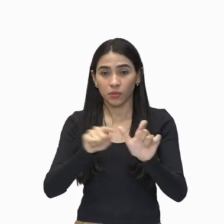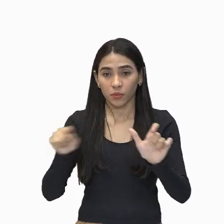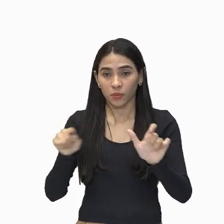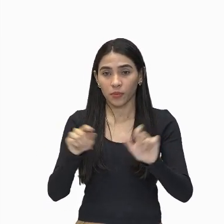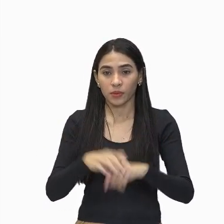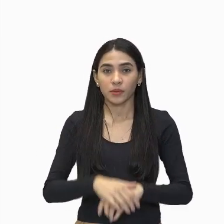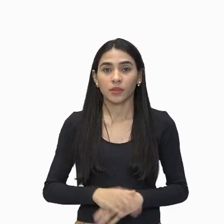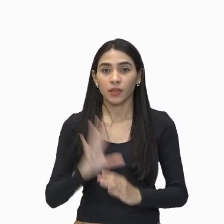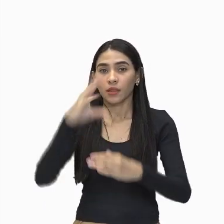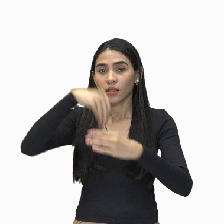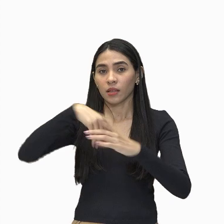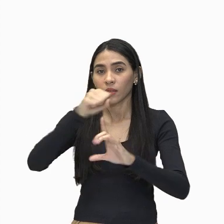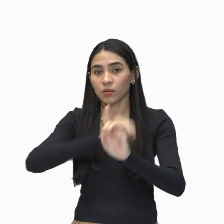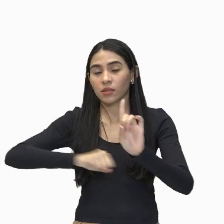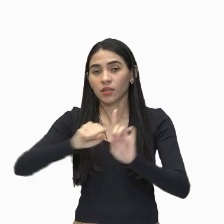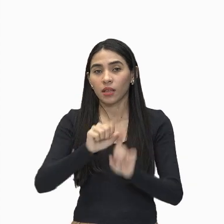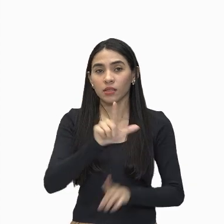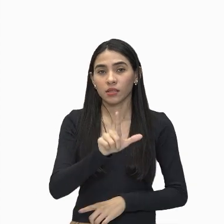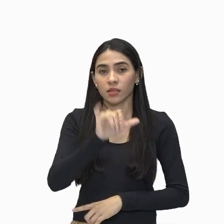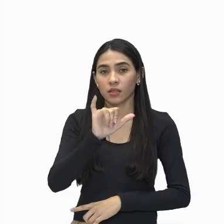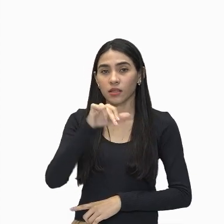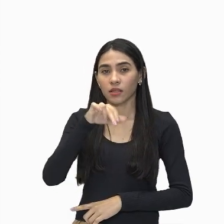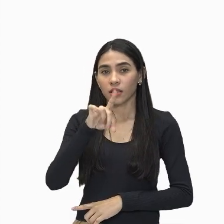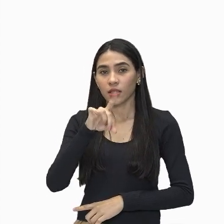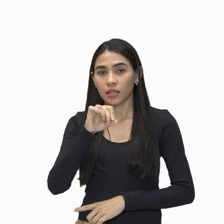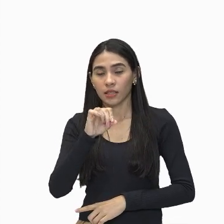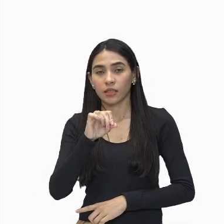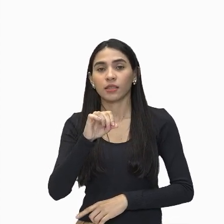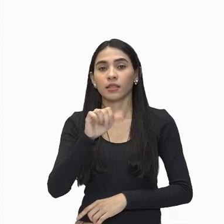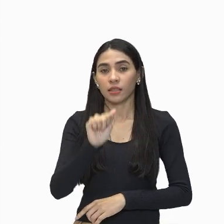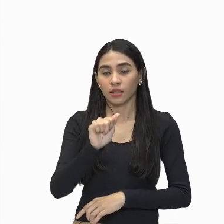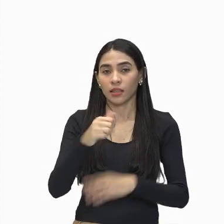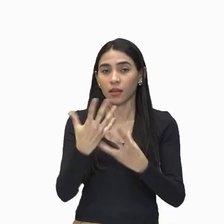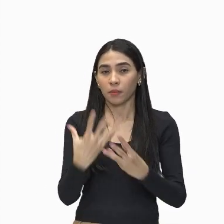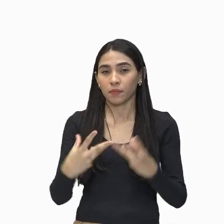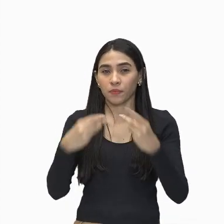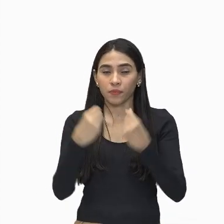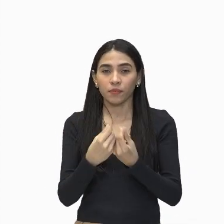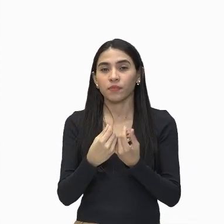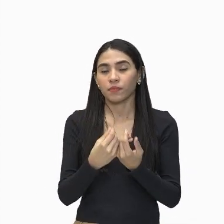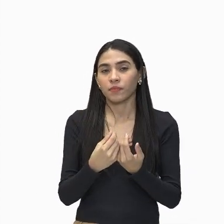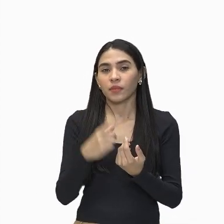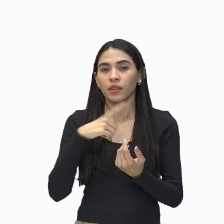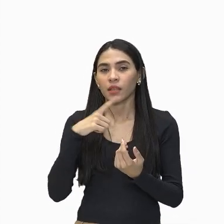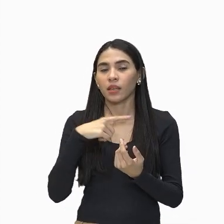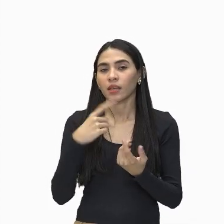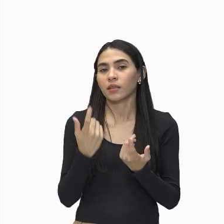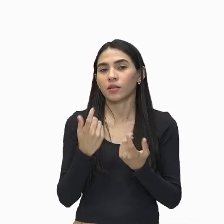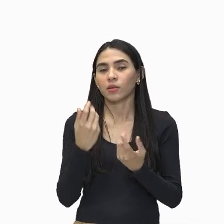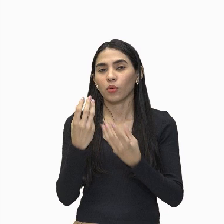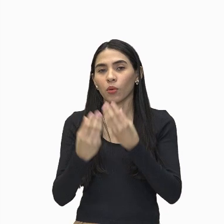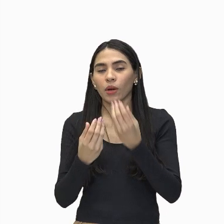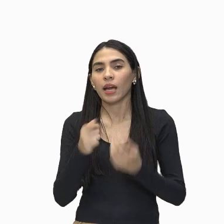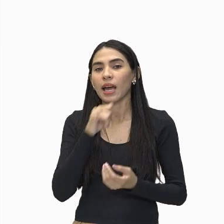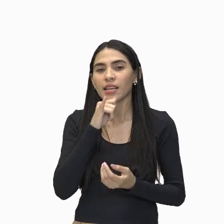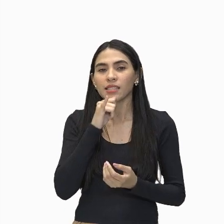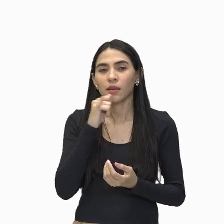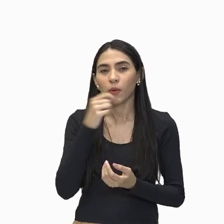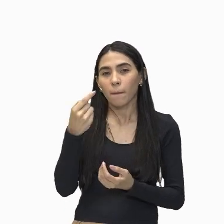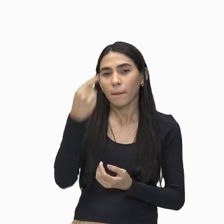na sociedade líquida, eles tendem a considerar que a atitude mais